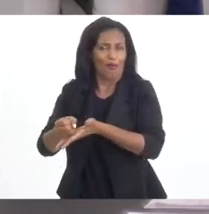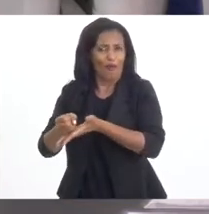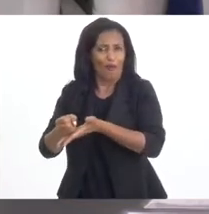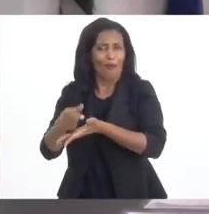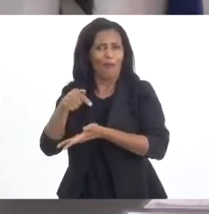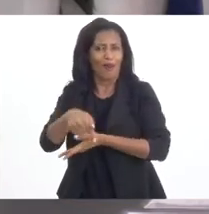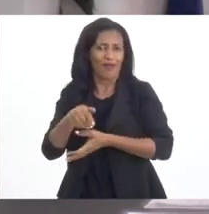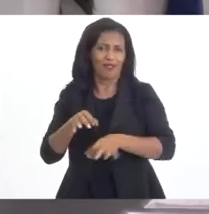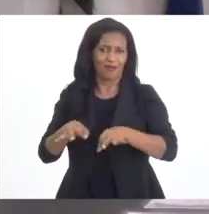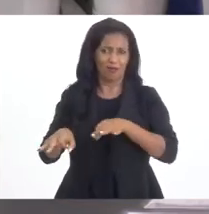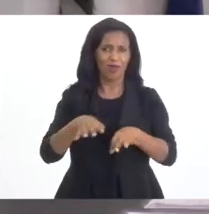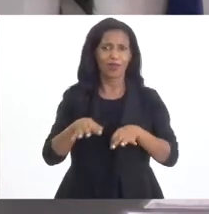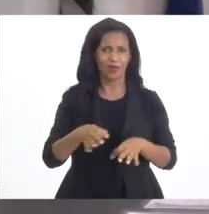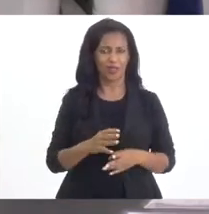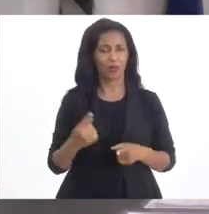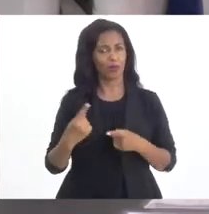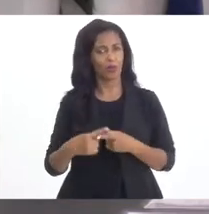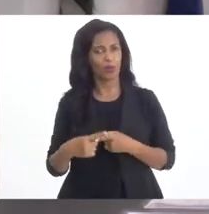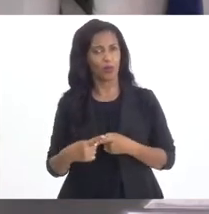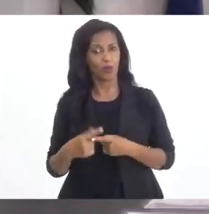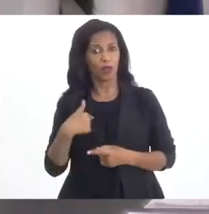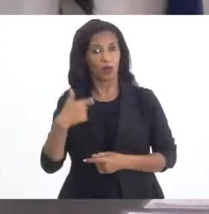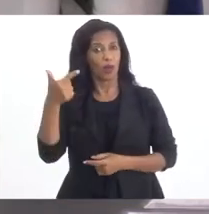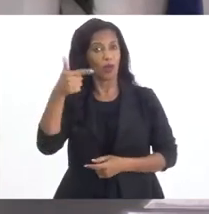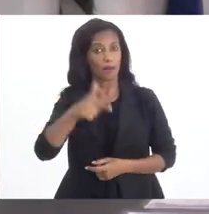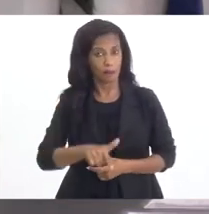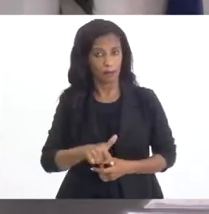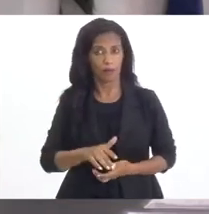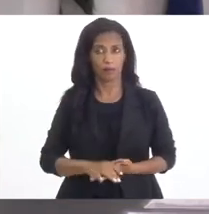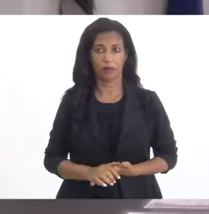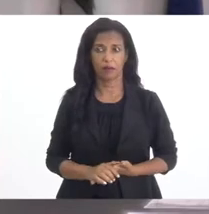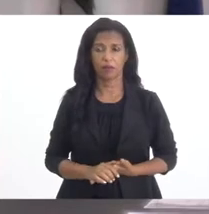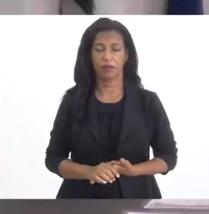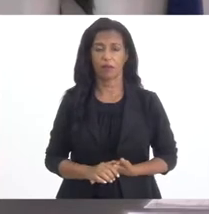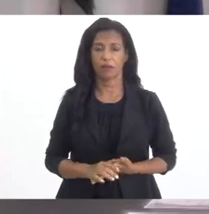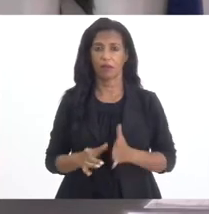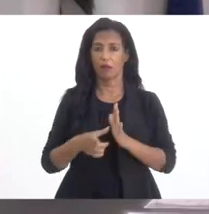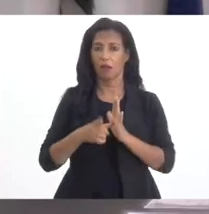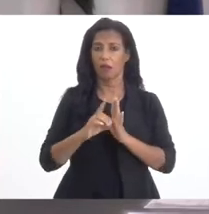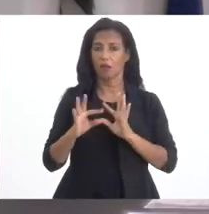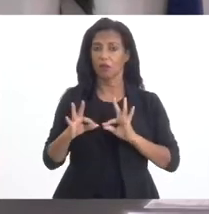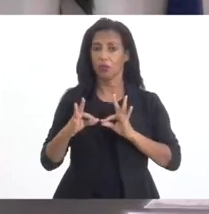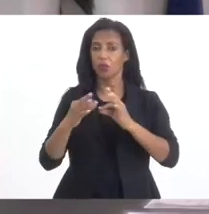esse projeto. Porque, repito novamente,